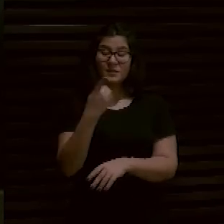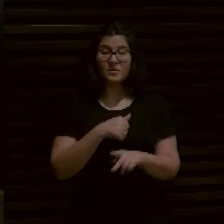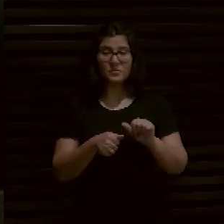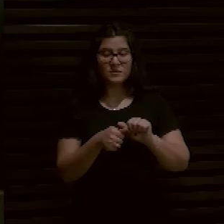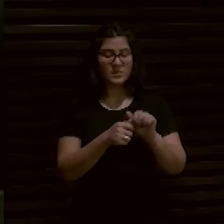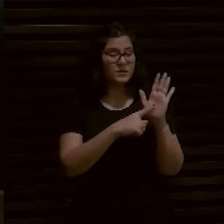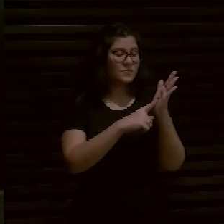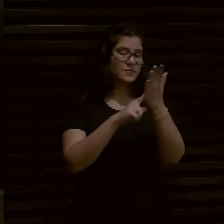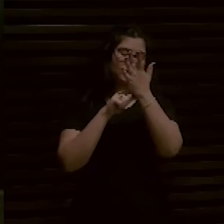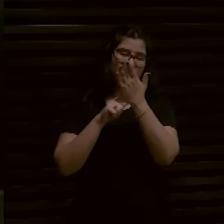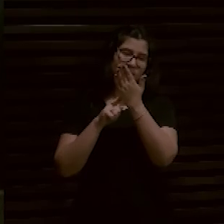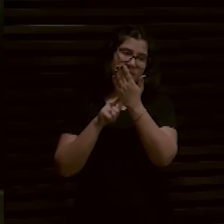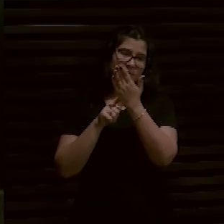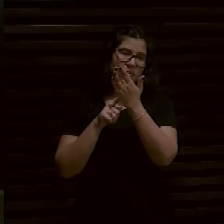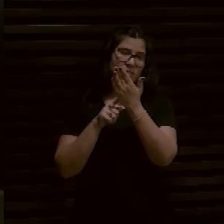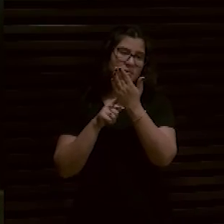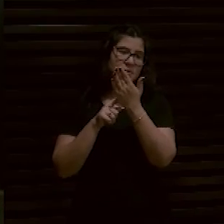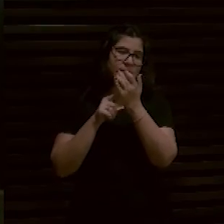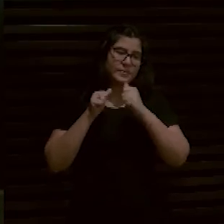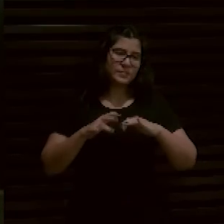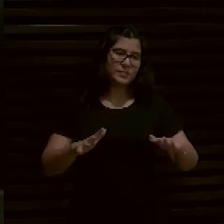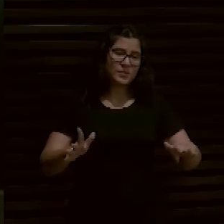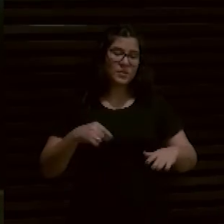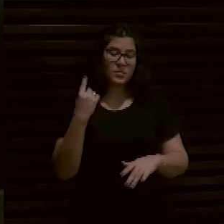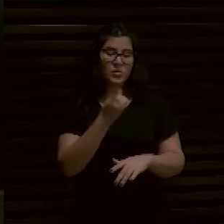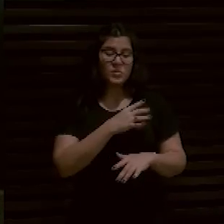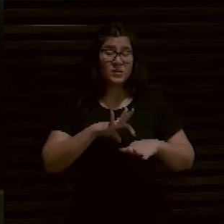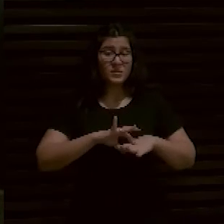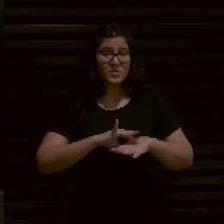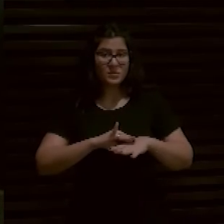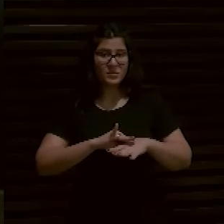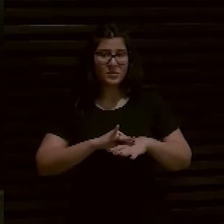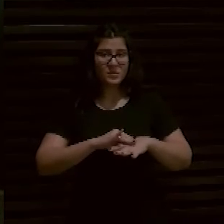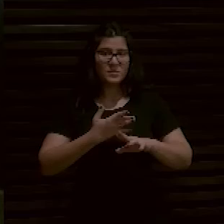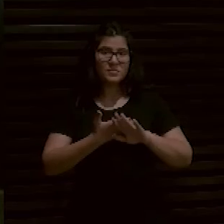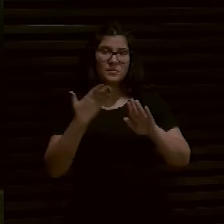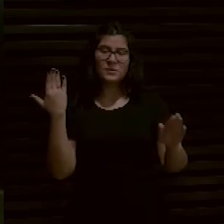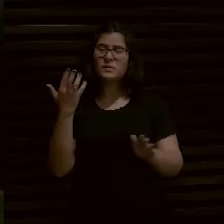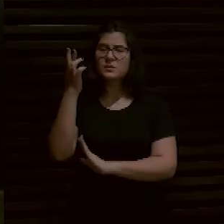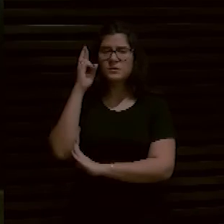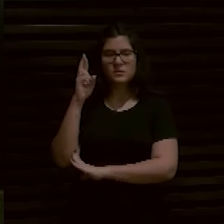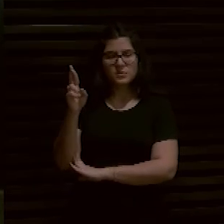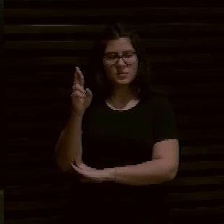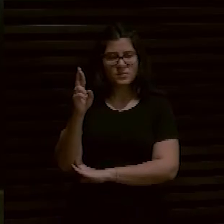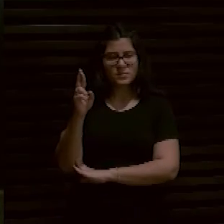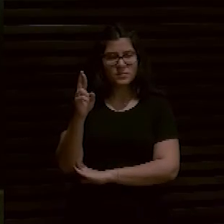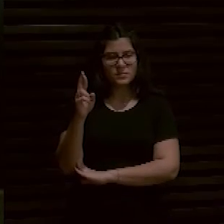que se alastra em nós, doente, apartada do Senhor